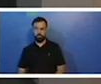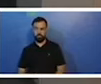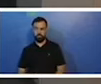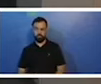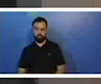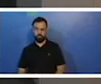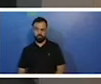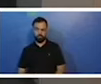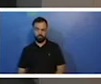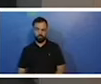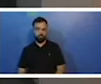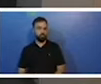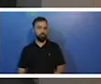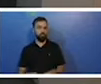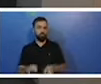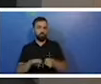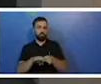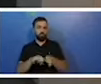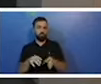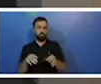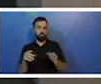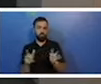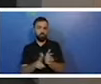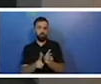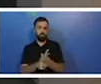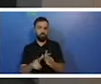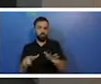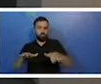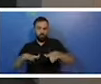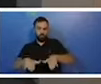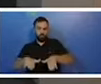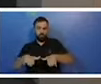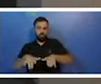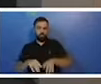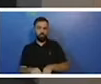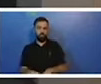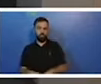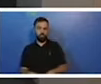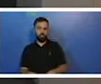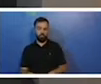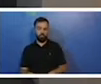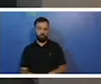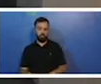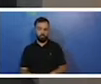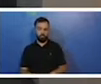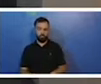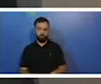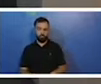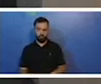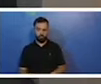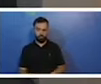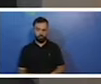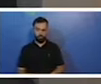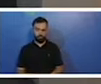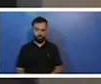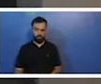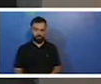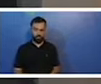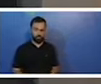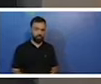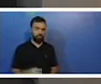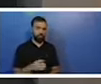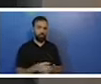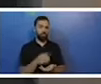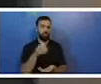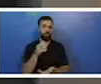batendo bola Vamos colocar nossa folha aqui E se fosse na escola e colocar um